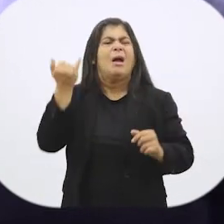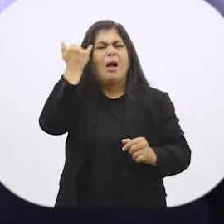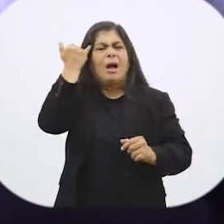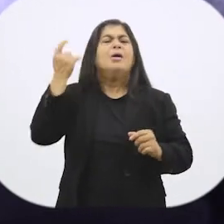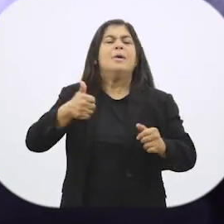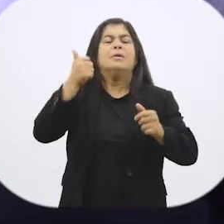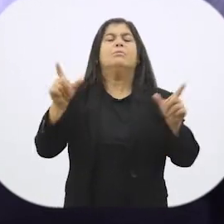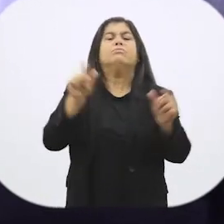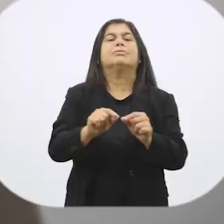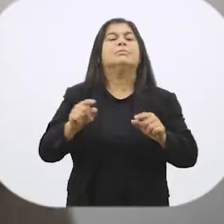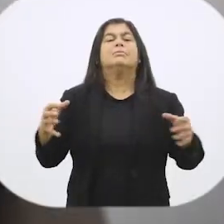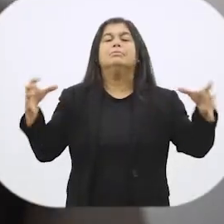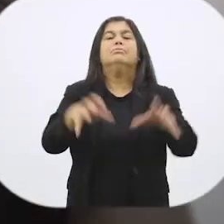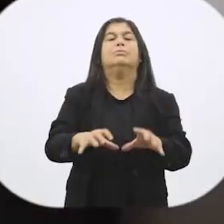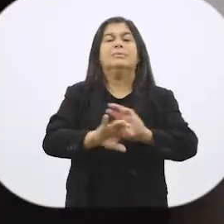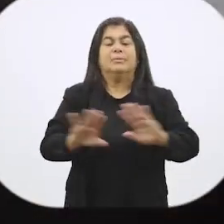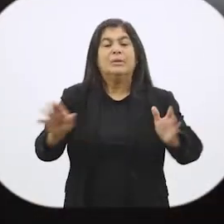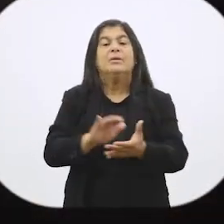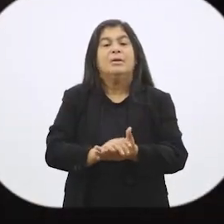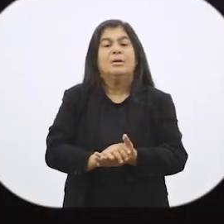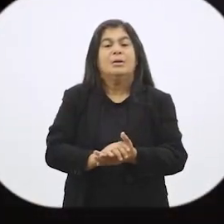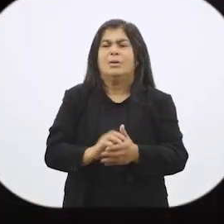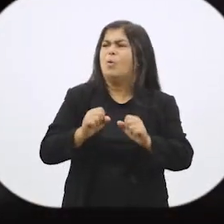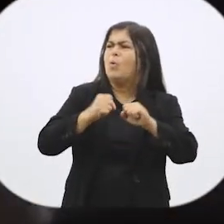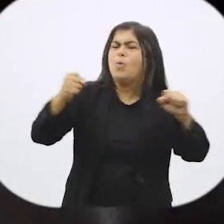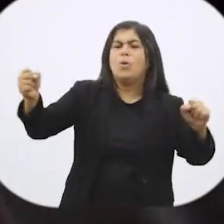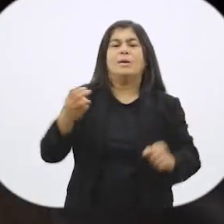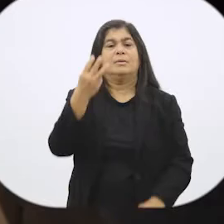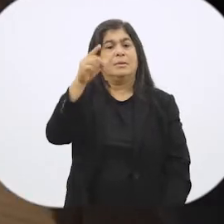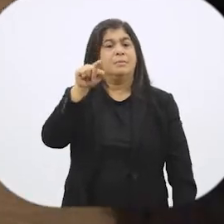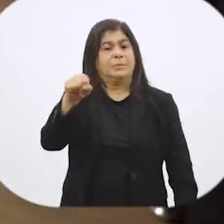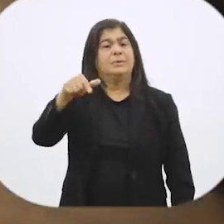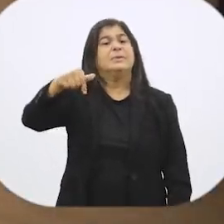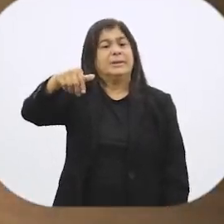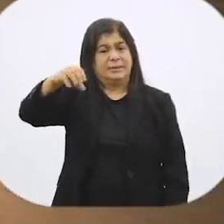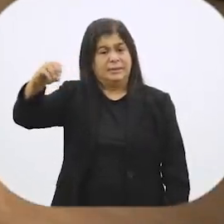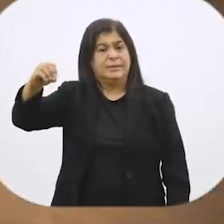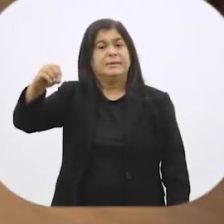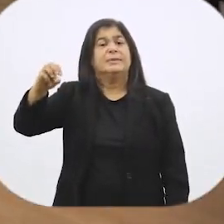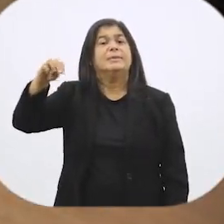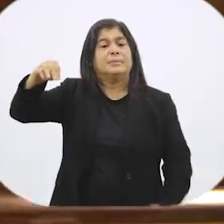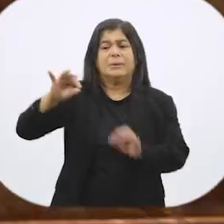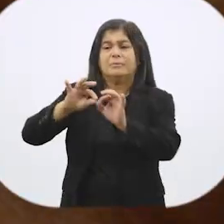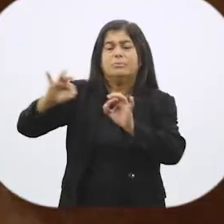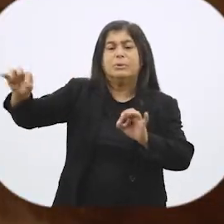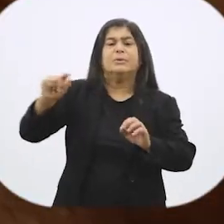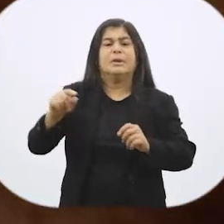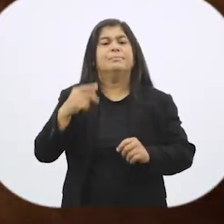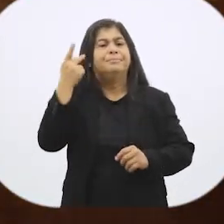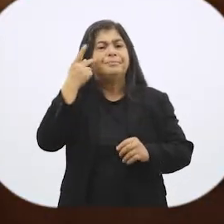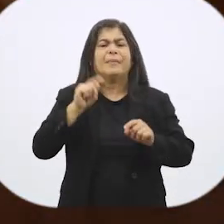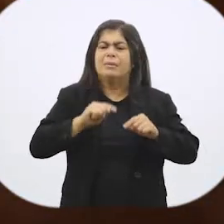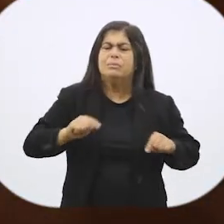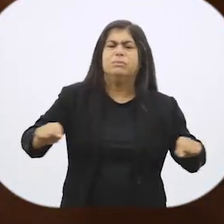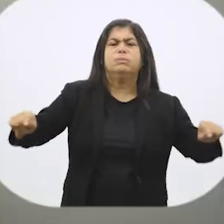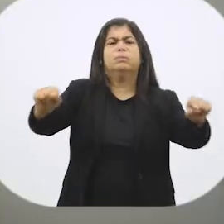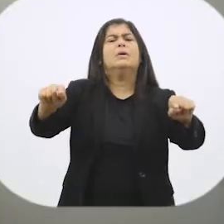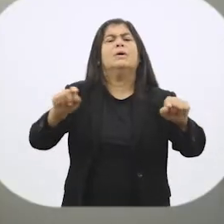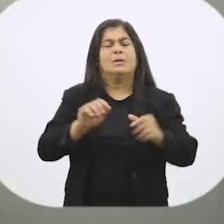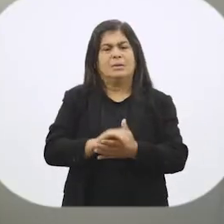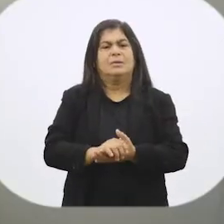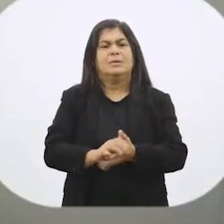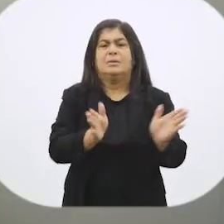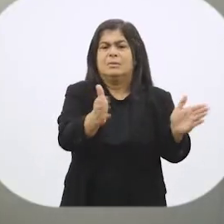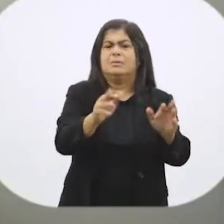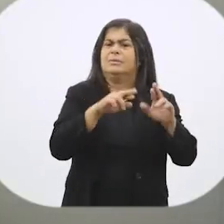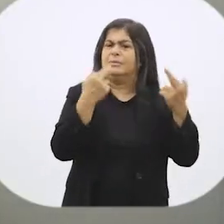o atendimento à sociedade. Numa área total construída de quase 3.700 metros quadrados, além das promotorias, o